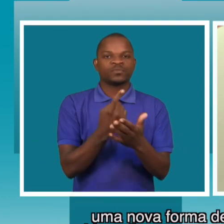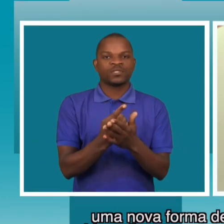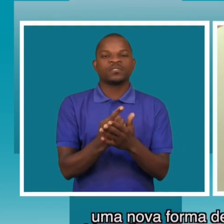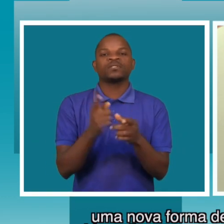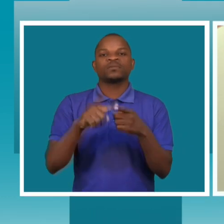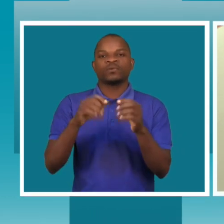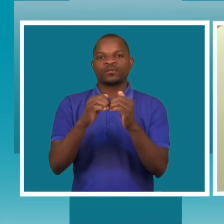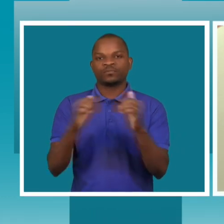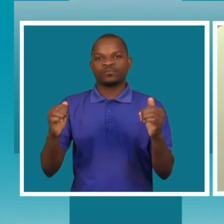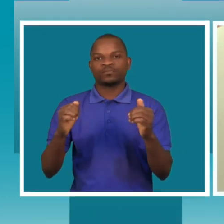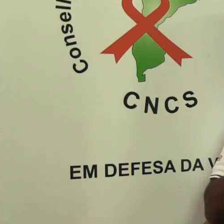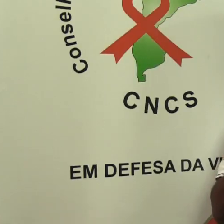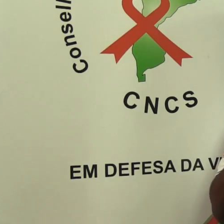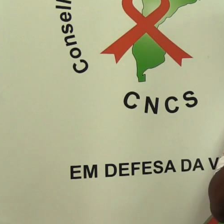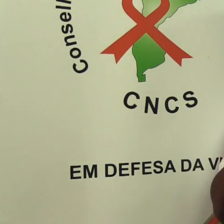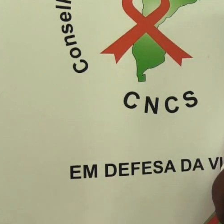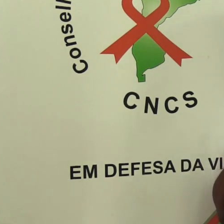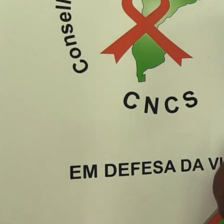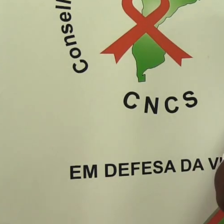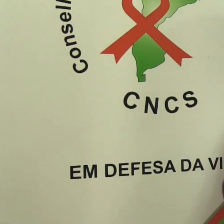e particular nesta luta.